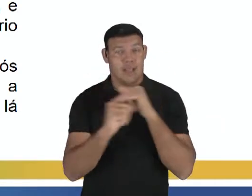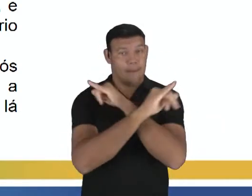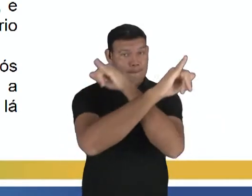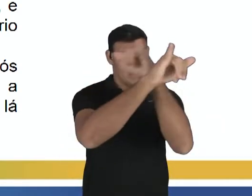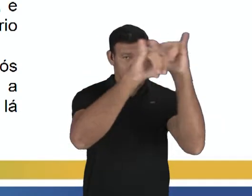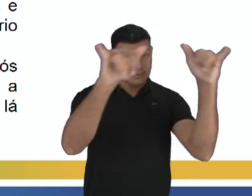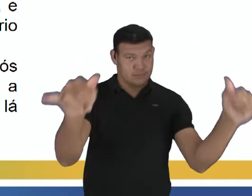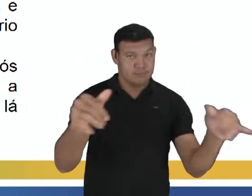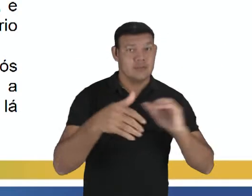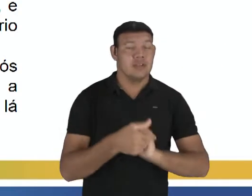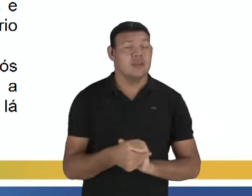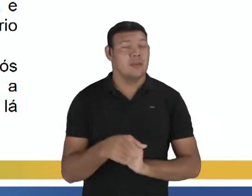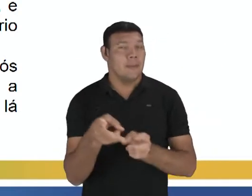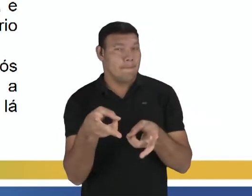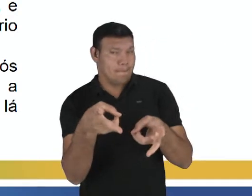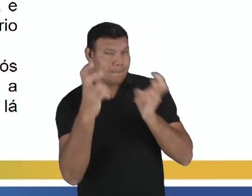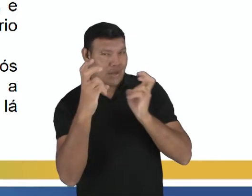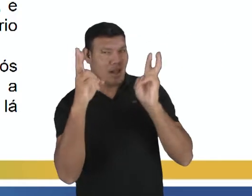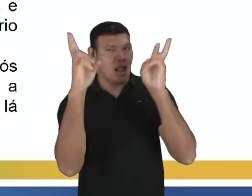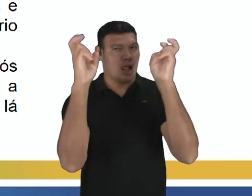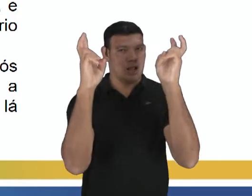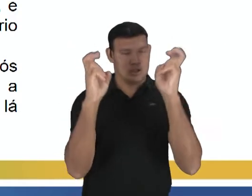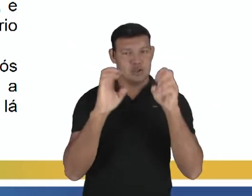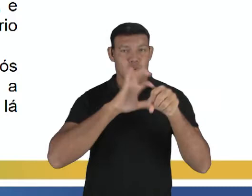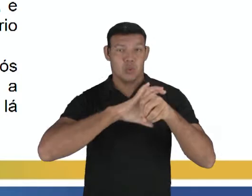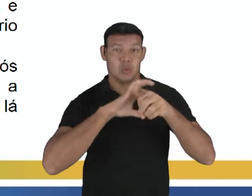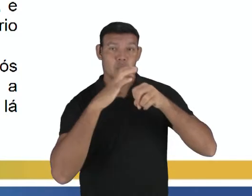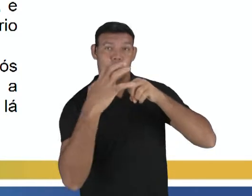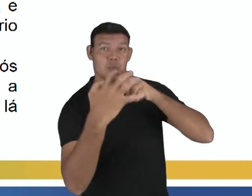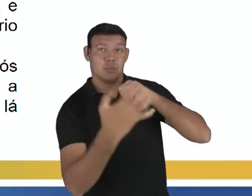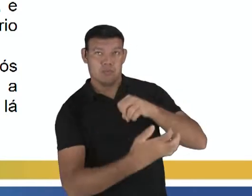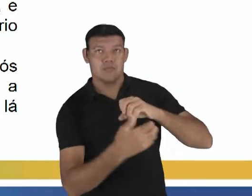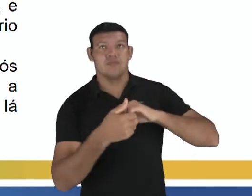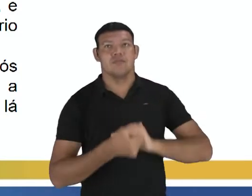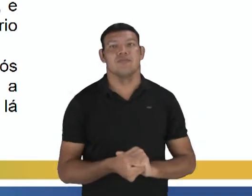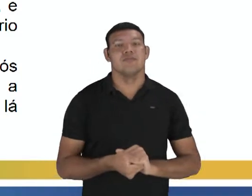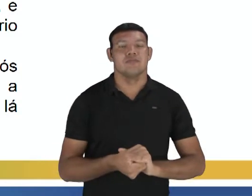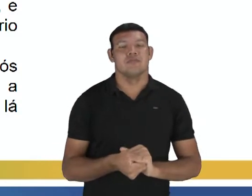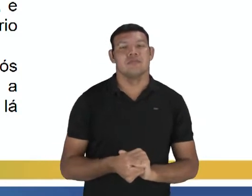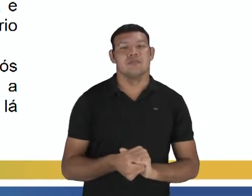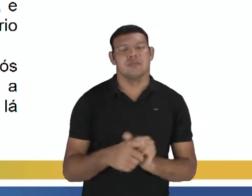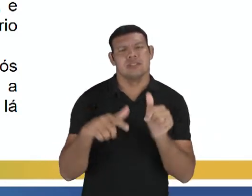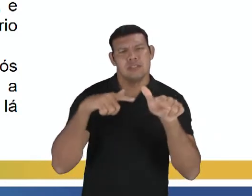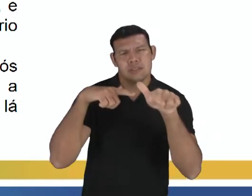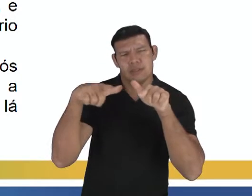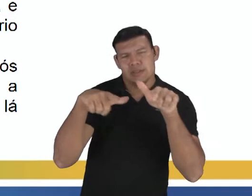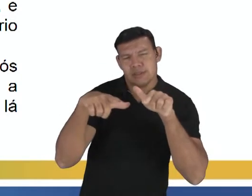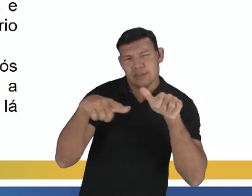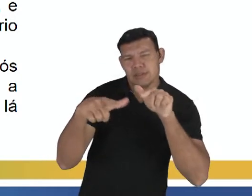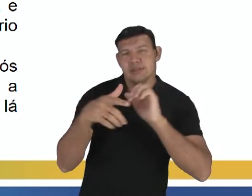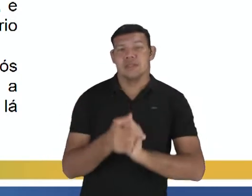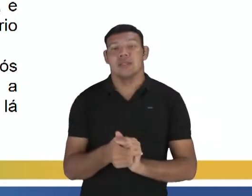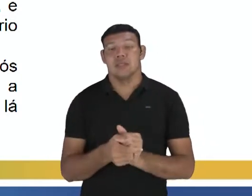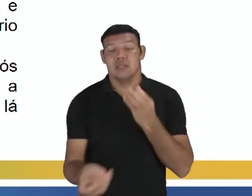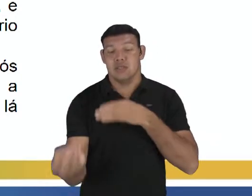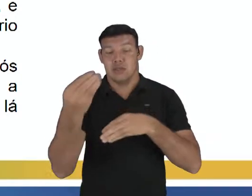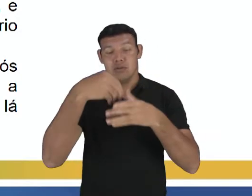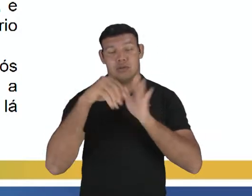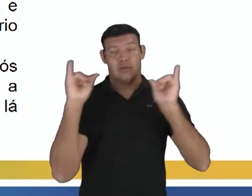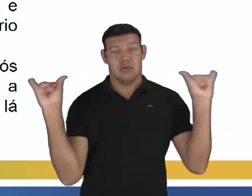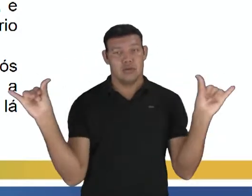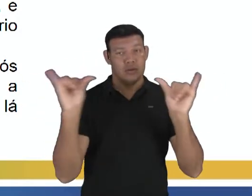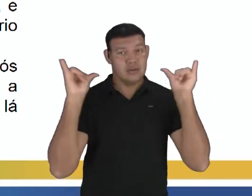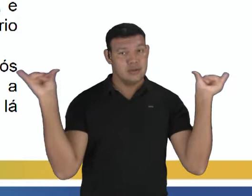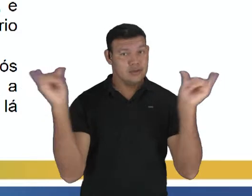informar. Vejam como o tema coronavírus está sendo trabalhado nesta notícia.